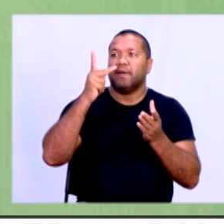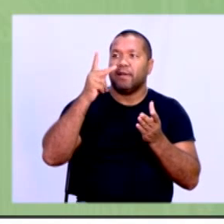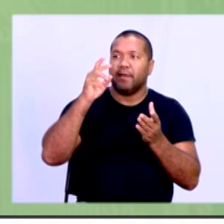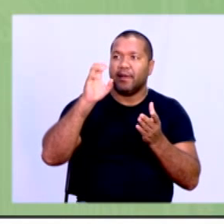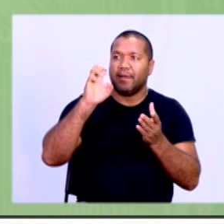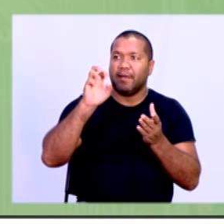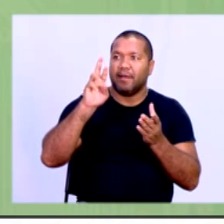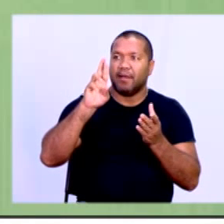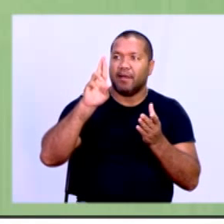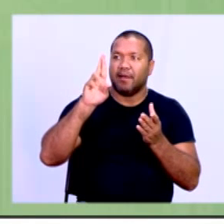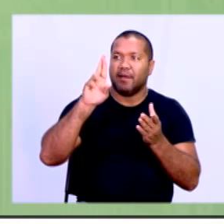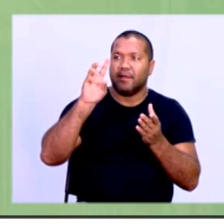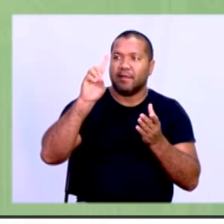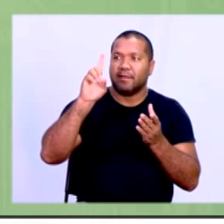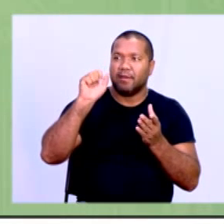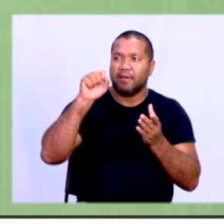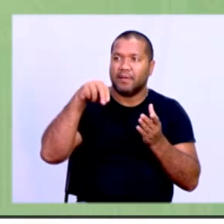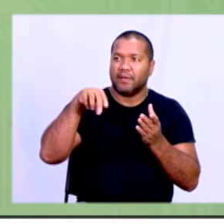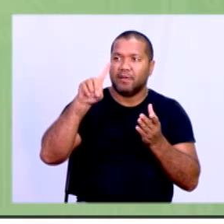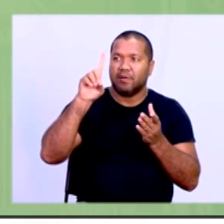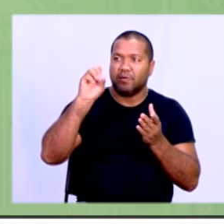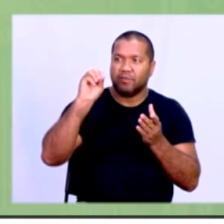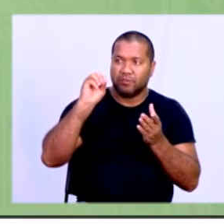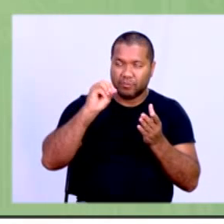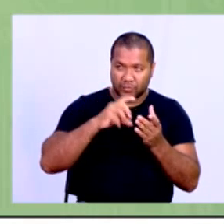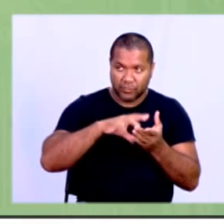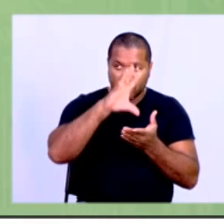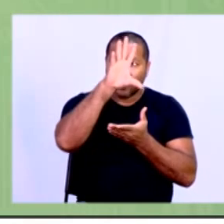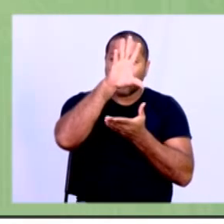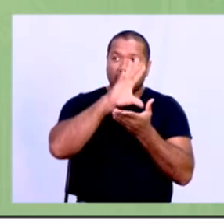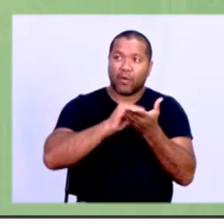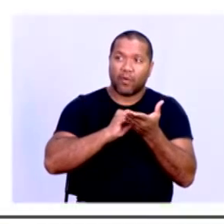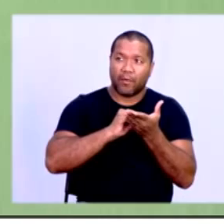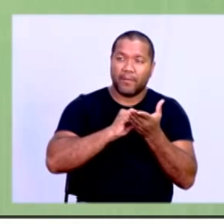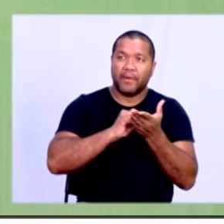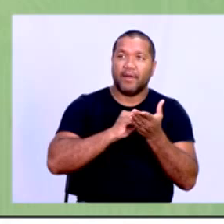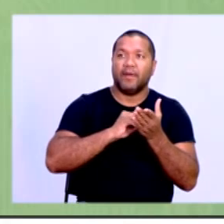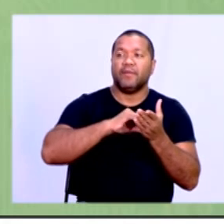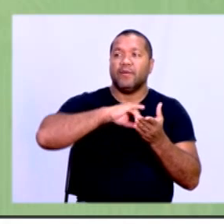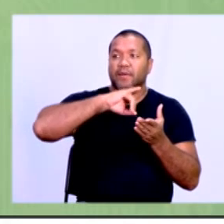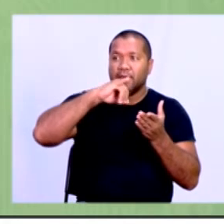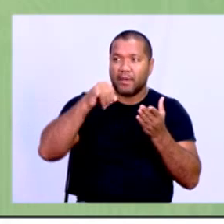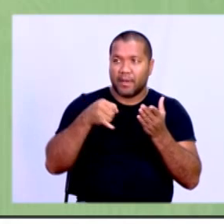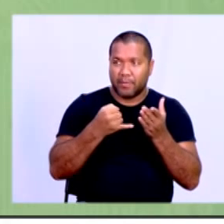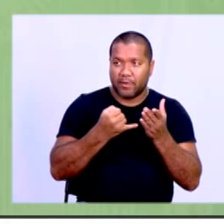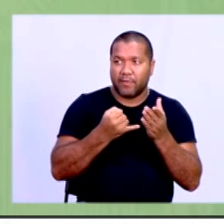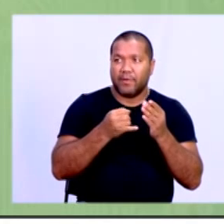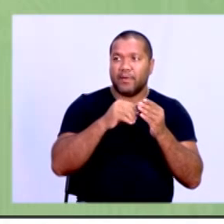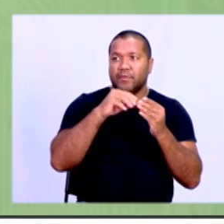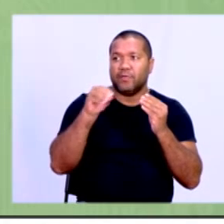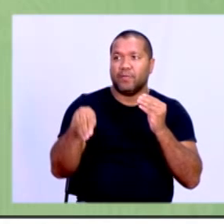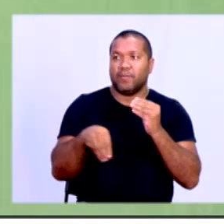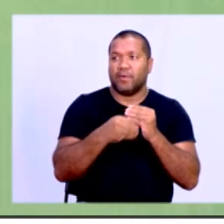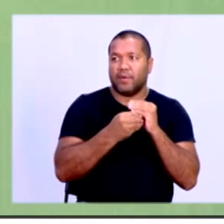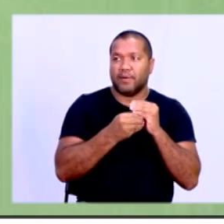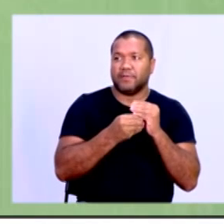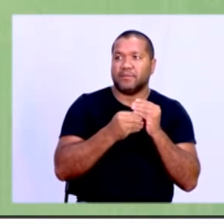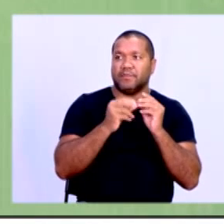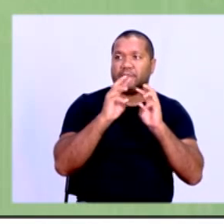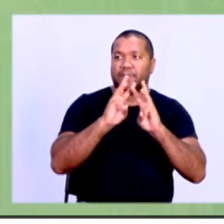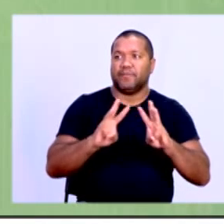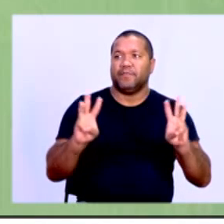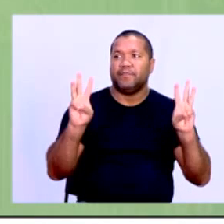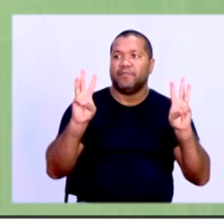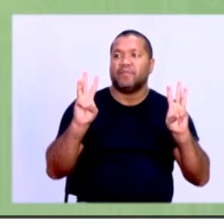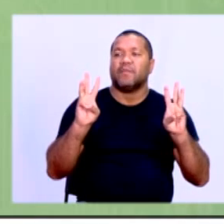está na página da mestreblade.php, tudo que está aqui, eu vou herdar na minha próxima página. E aí ele